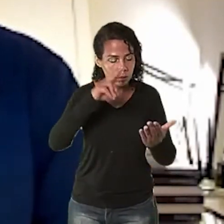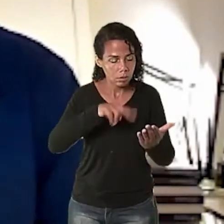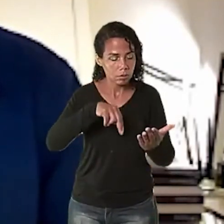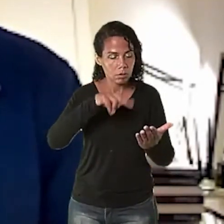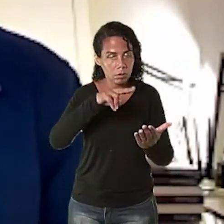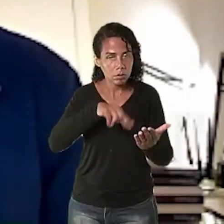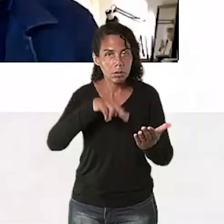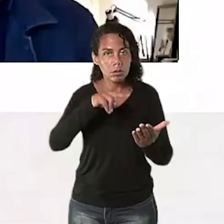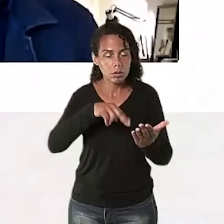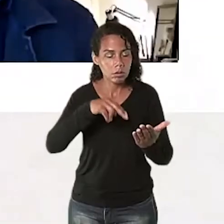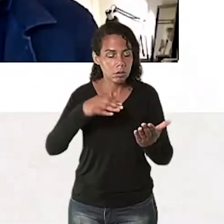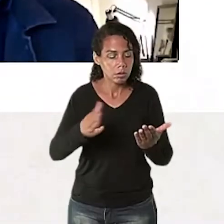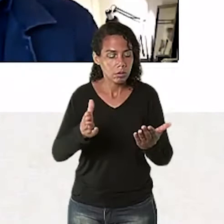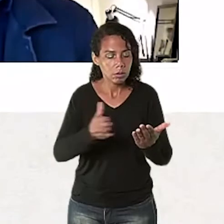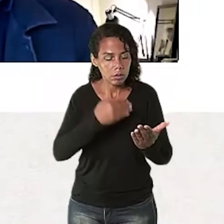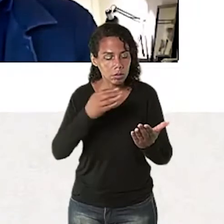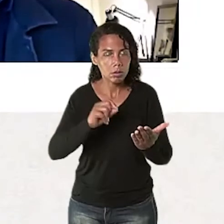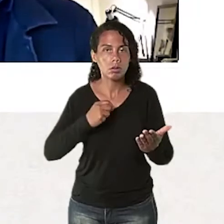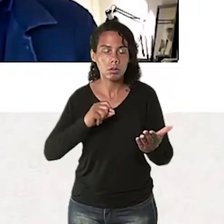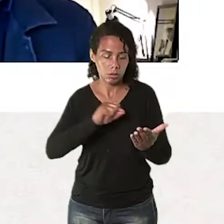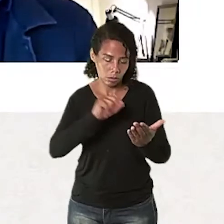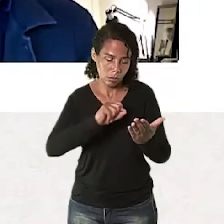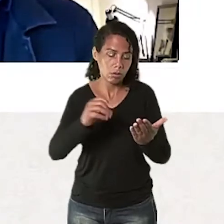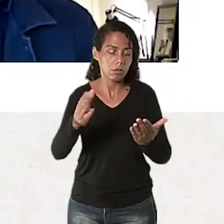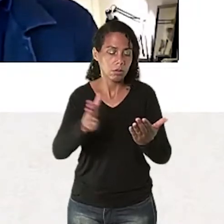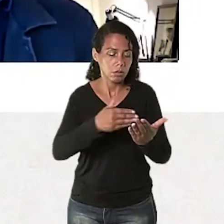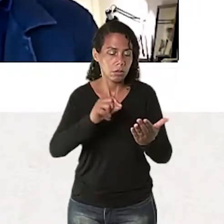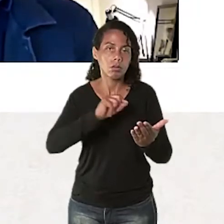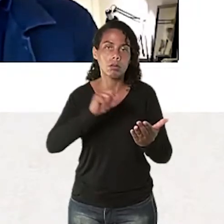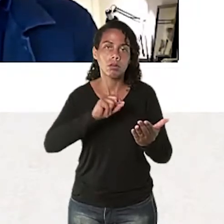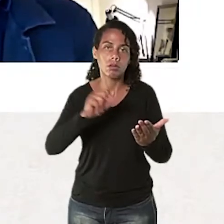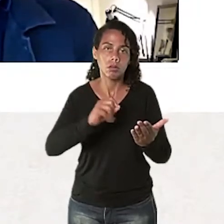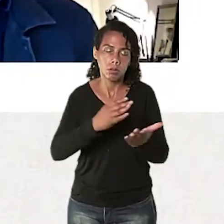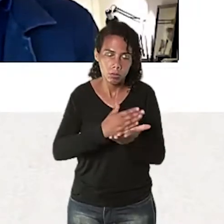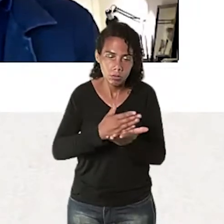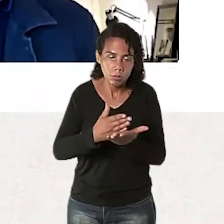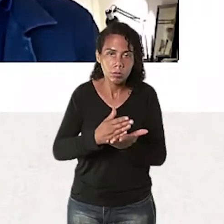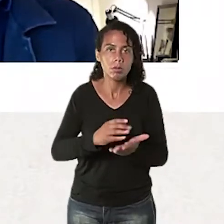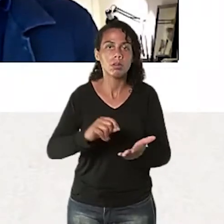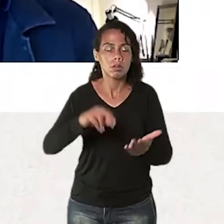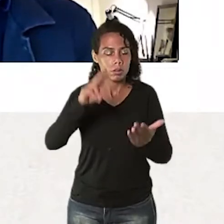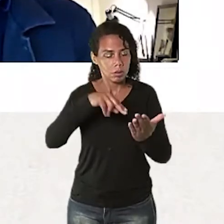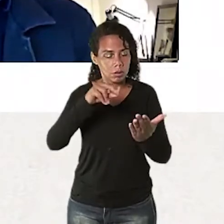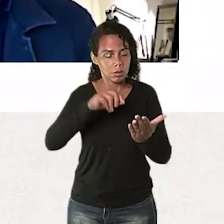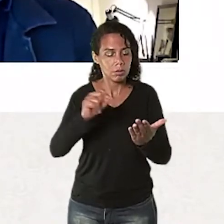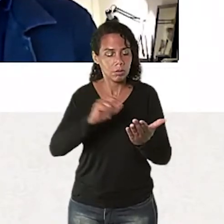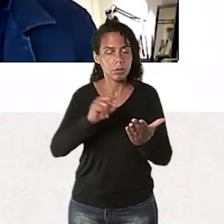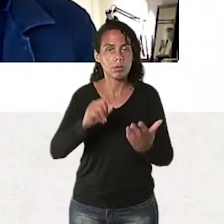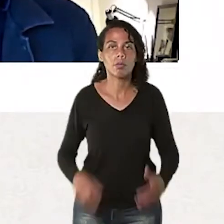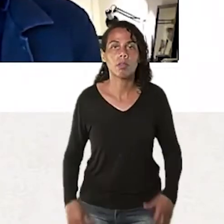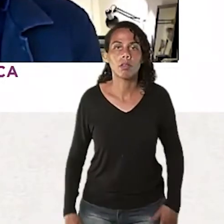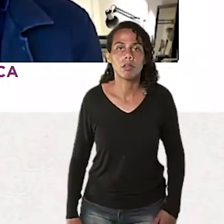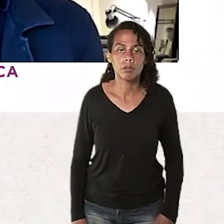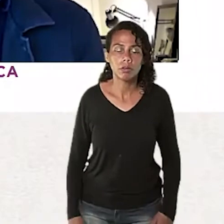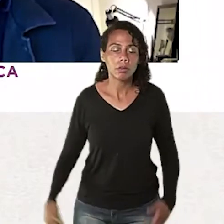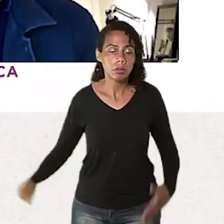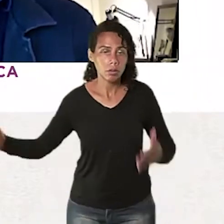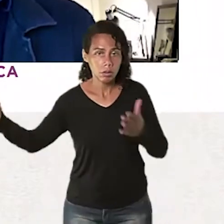ficaram felizes. O Brás Santana fez uma pergunta legal. Boa noite, cavalheiros. Boa noite também, Brás. Boa